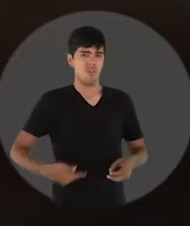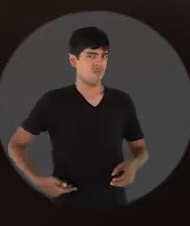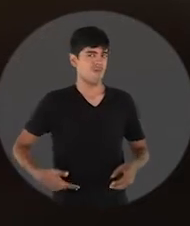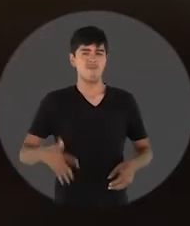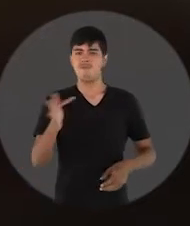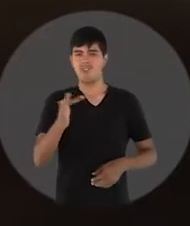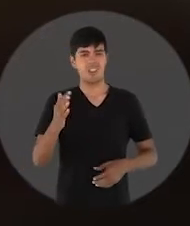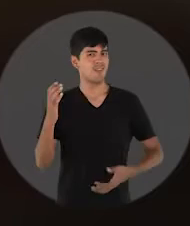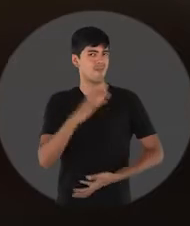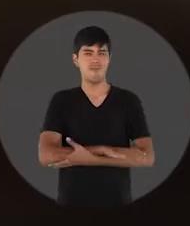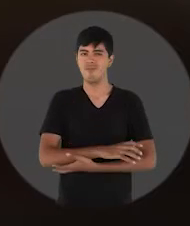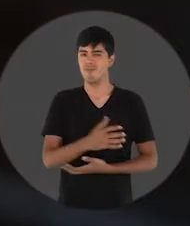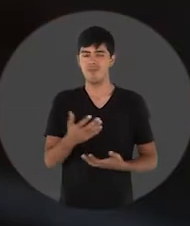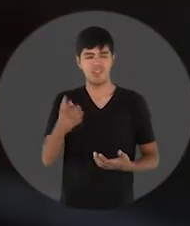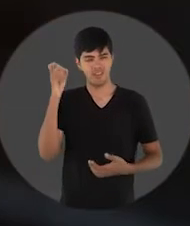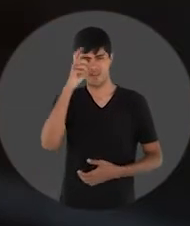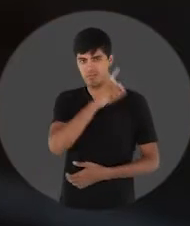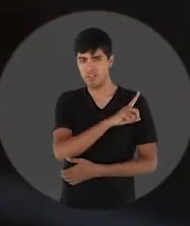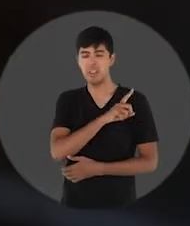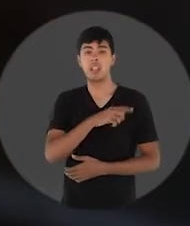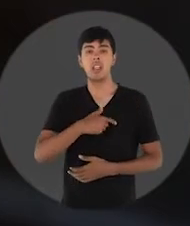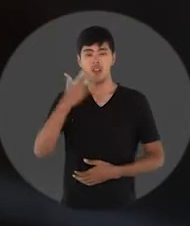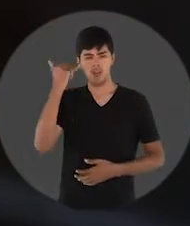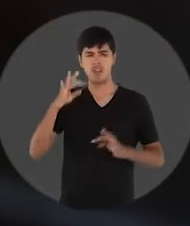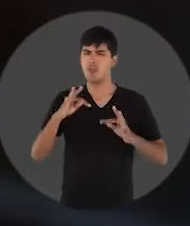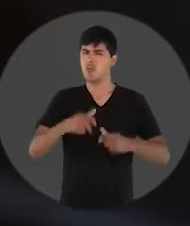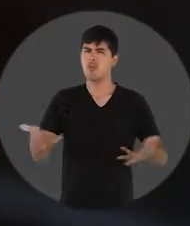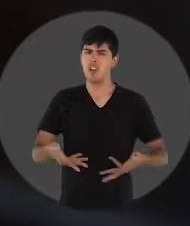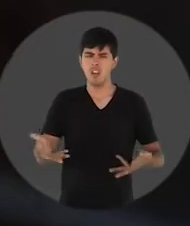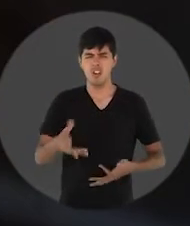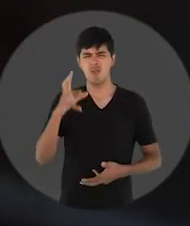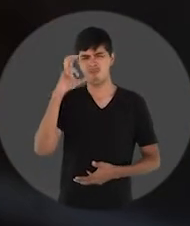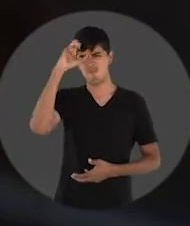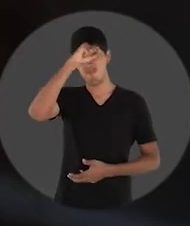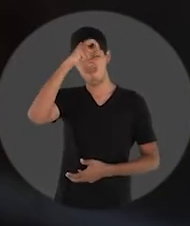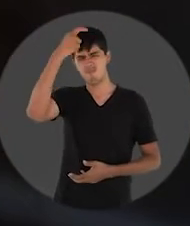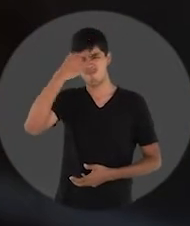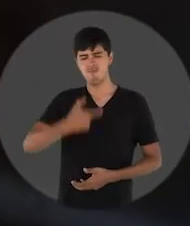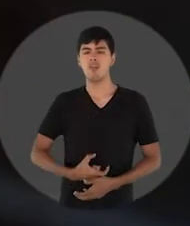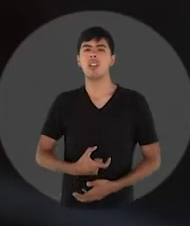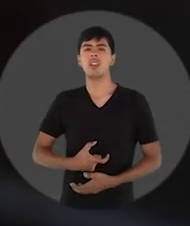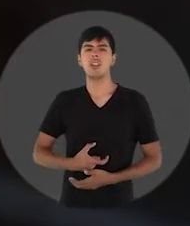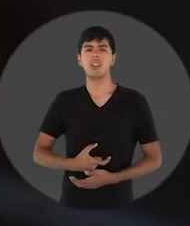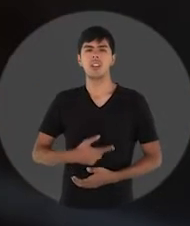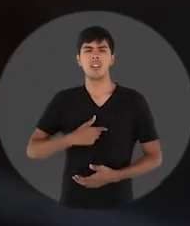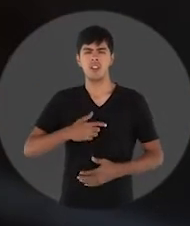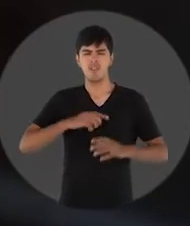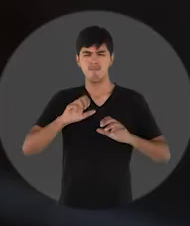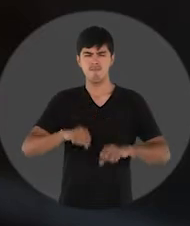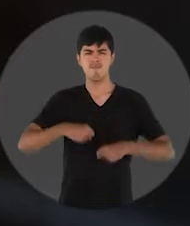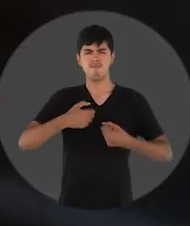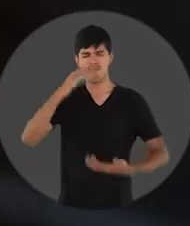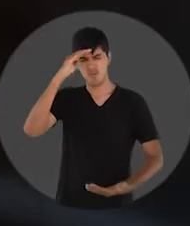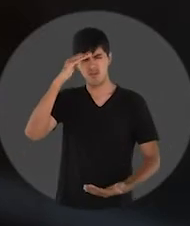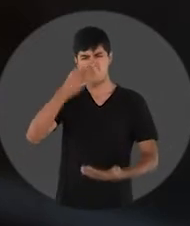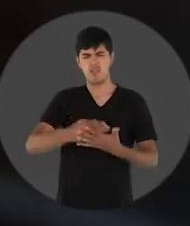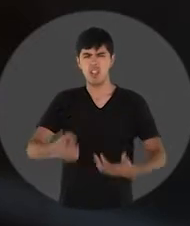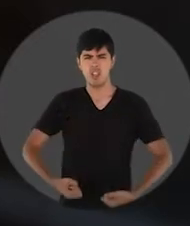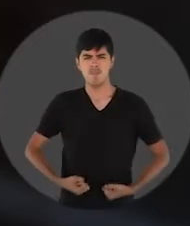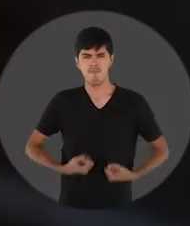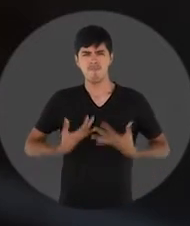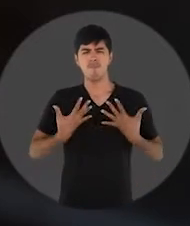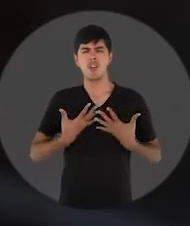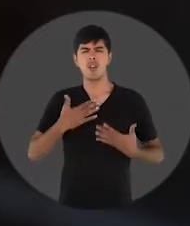federal não me abria muitas portas. Sei que hoje todos me ouvem e compreendem este lado. E é essa confiança que